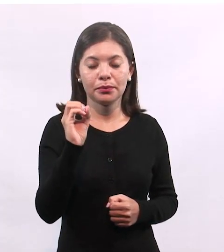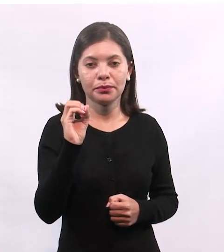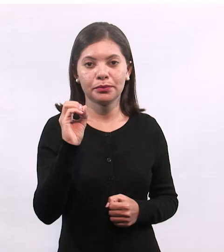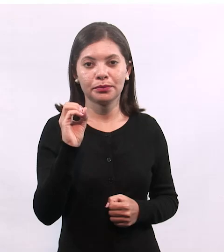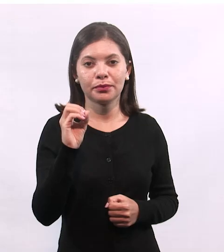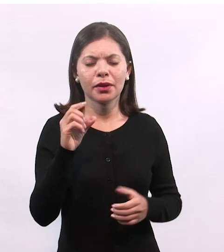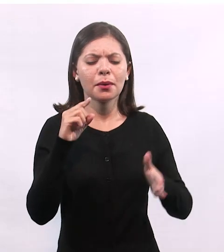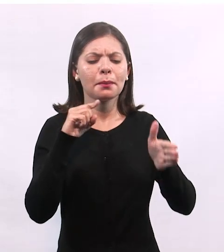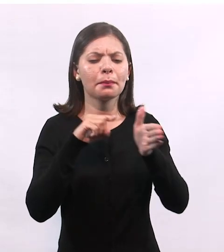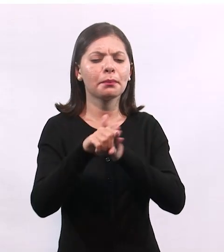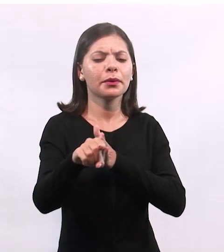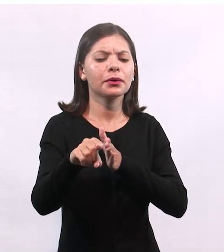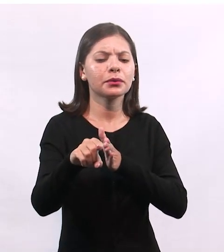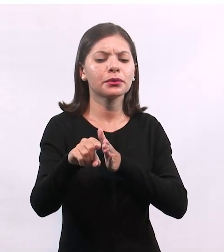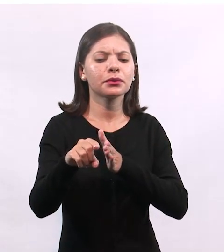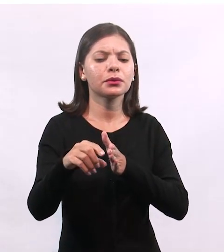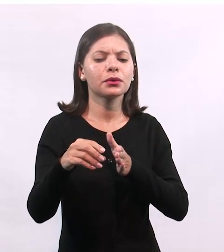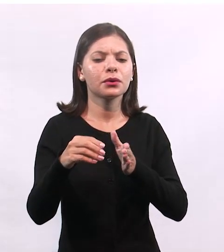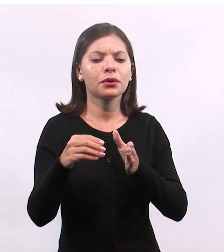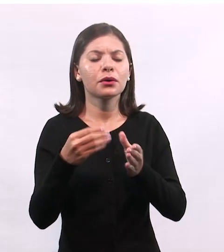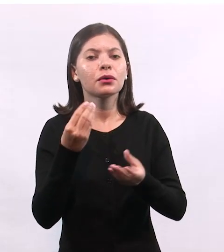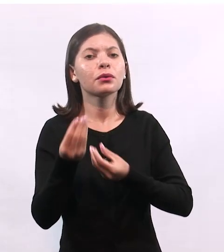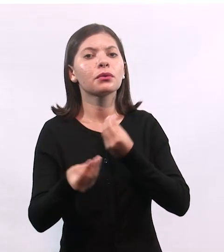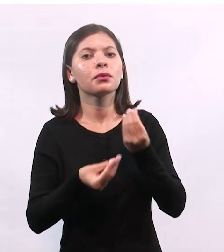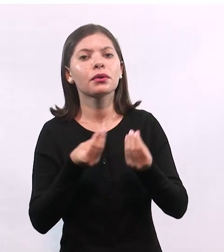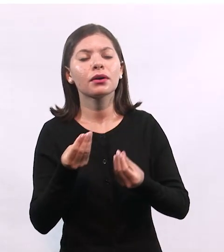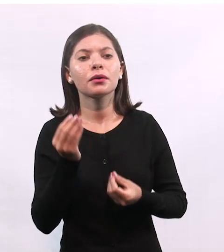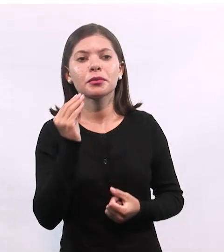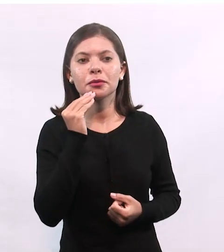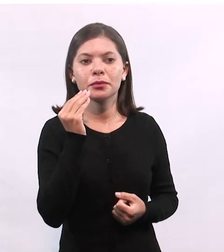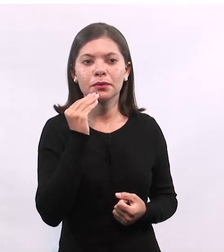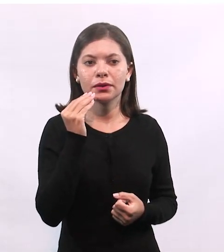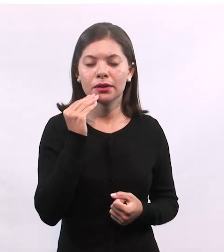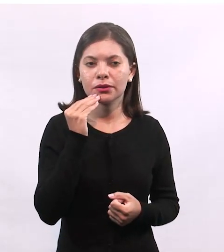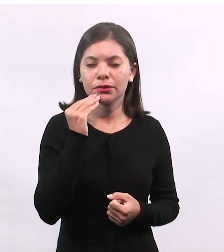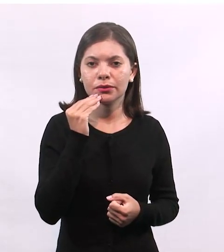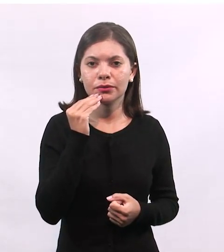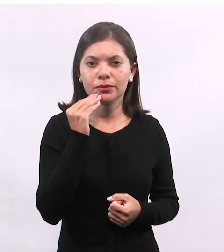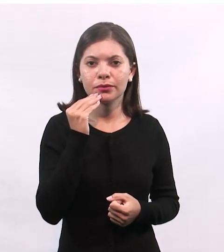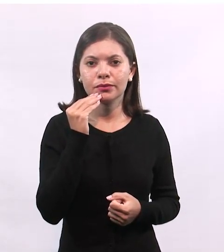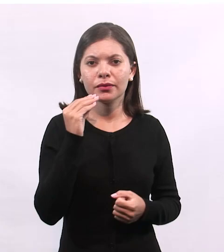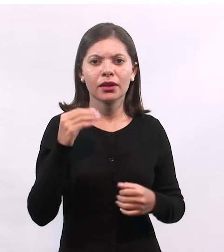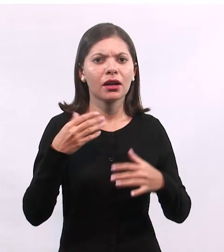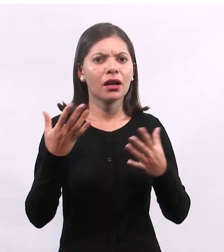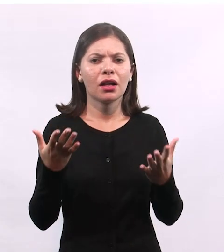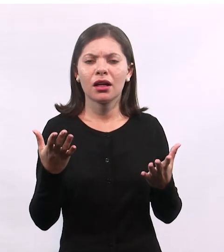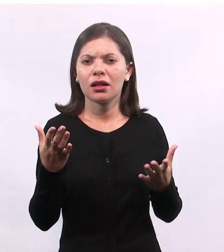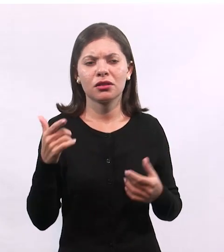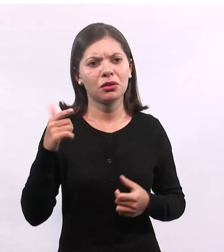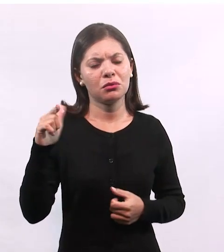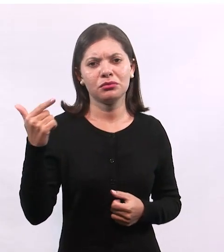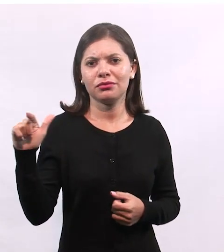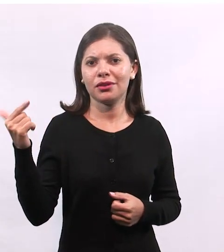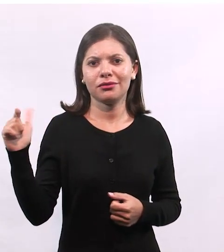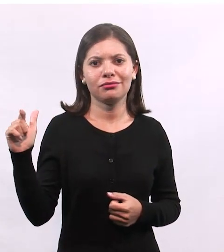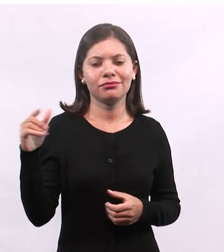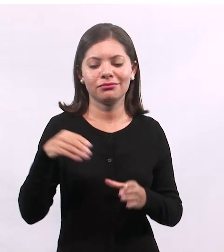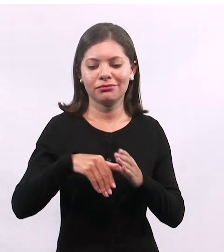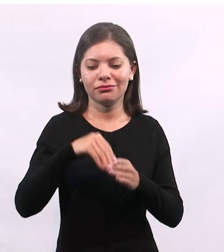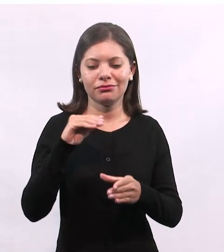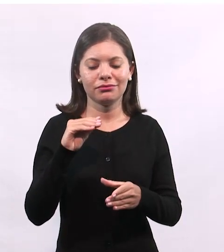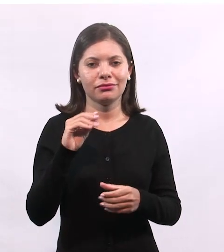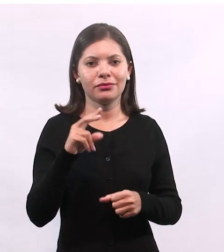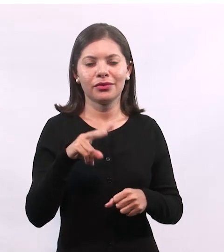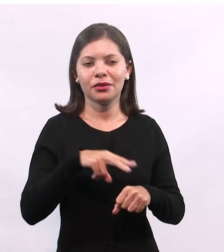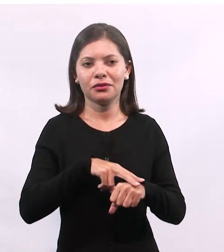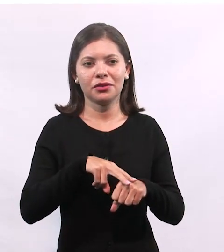10 e eu pergunto para vocês qual que é a probabilidade de ser verde Ah não tem nenhuma Verde